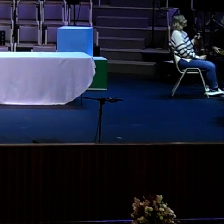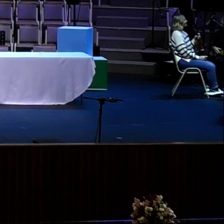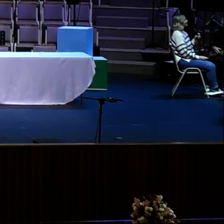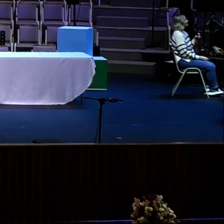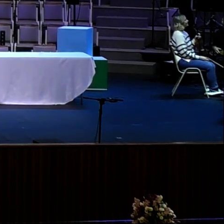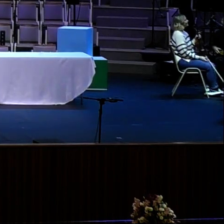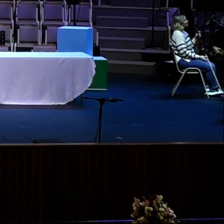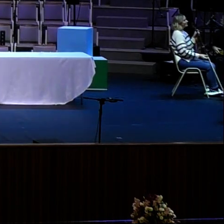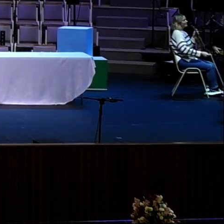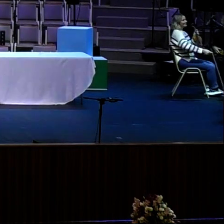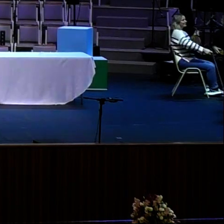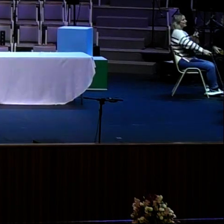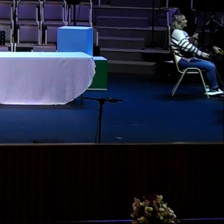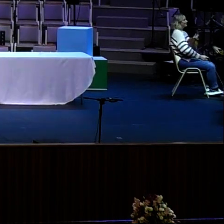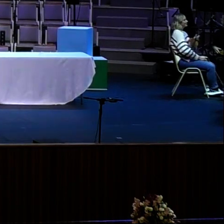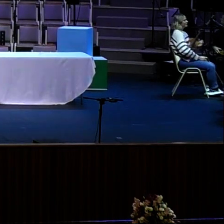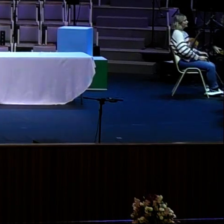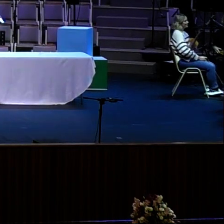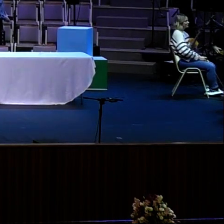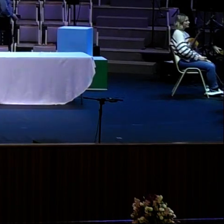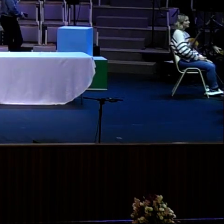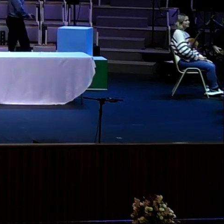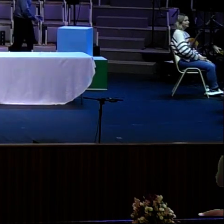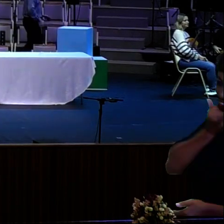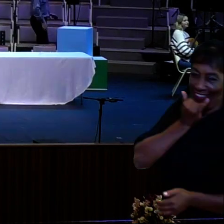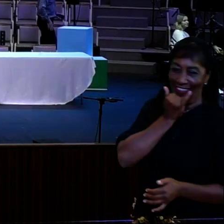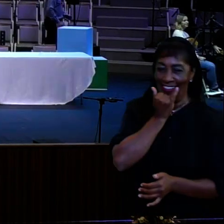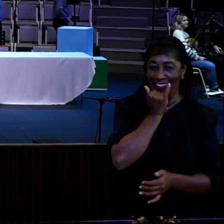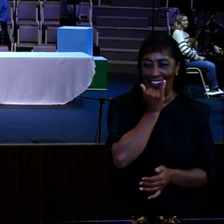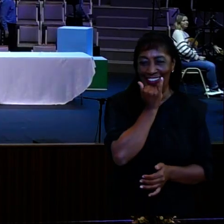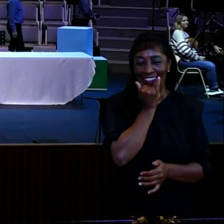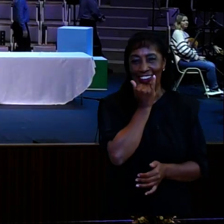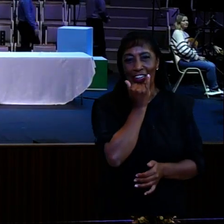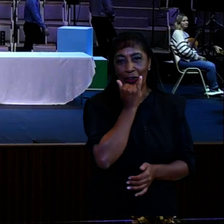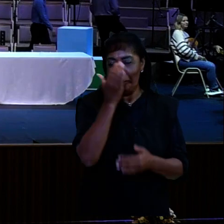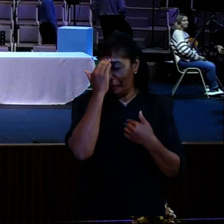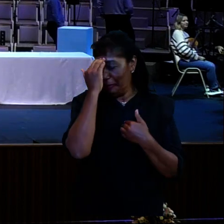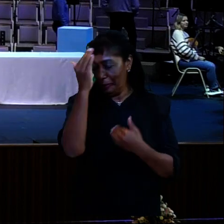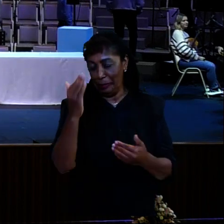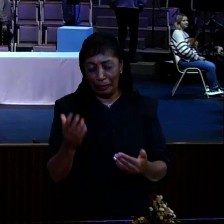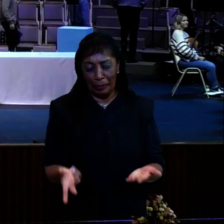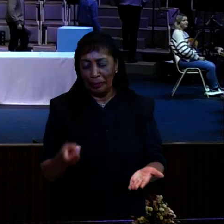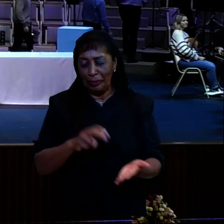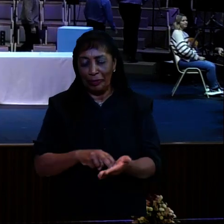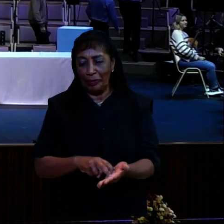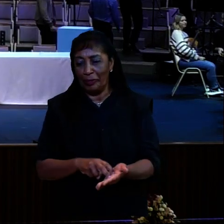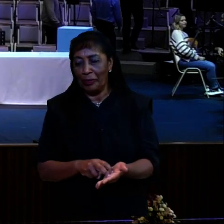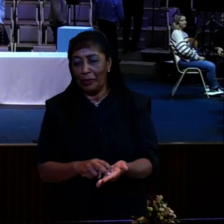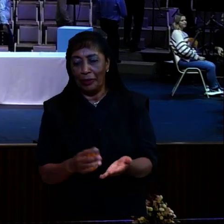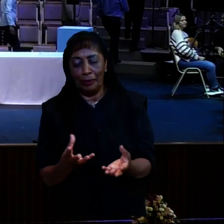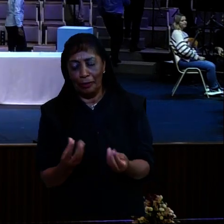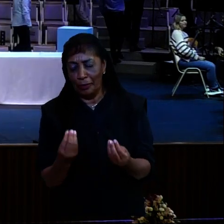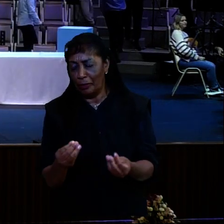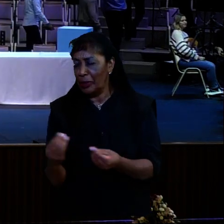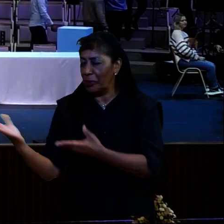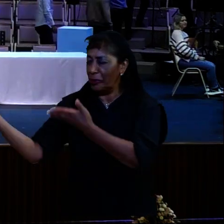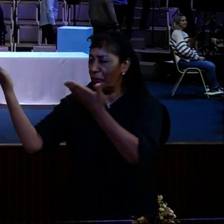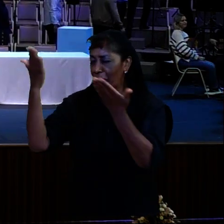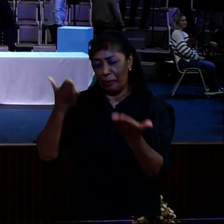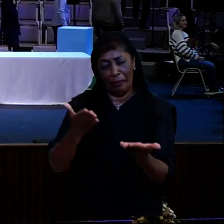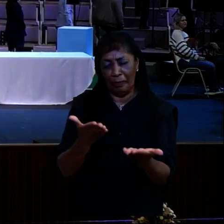São tantos os pedidos que chegaram ali de oração, de pessoas que estão precisando da intervenção do Senhor, dos